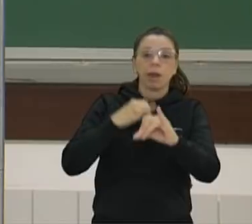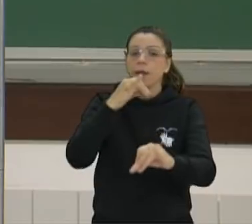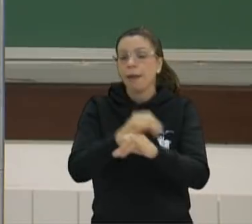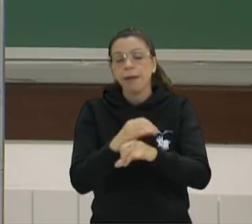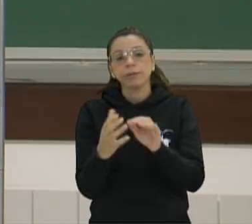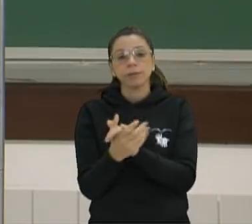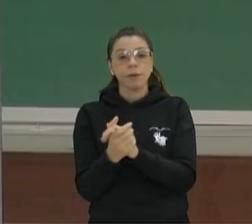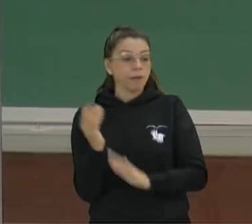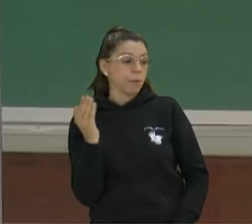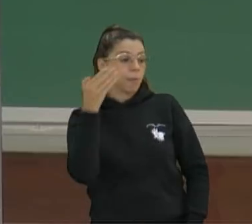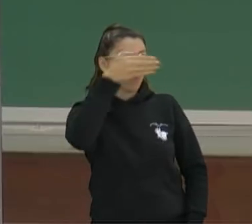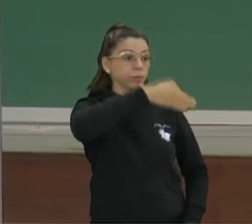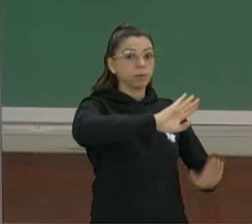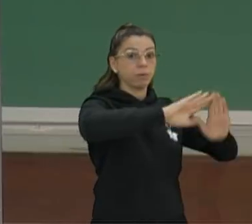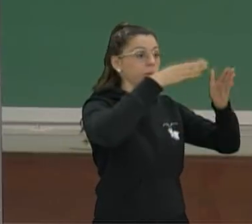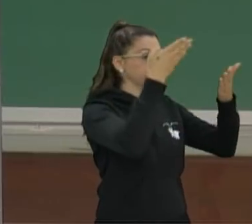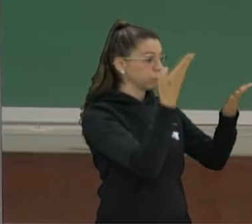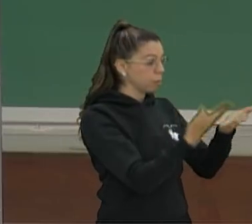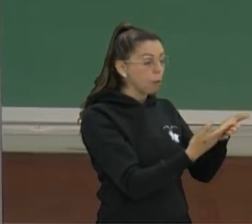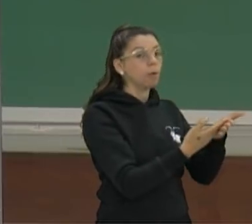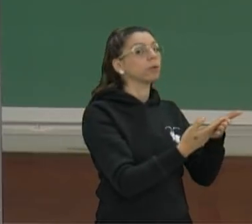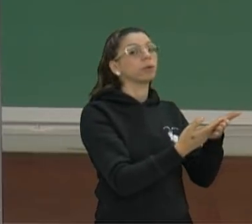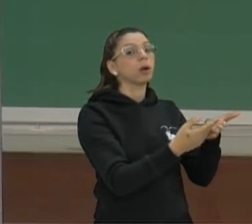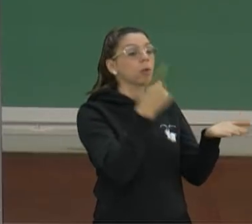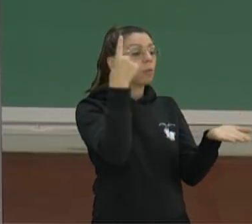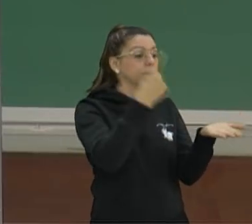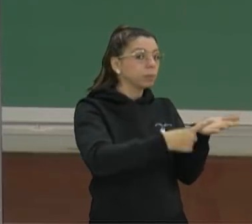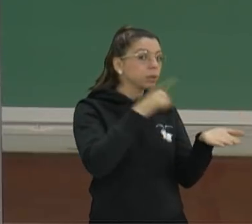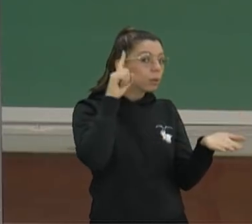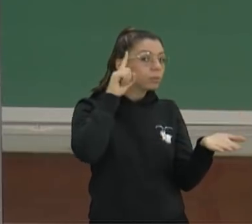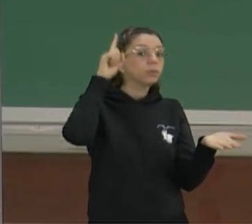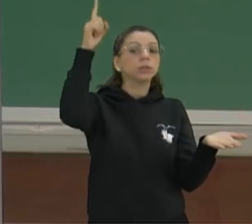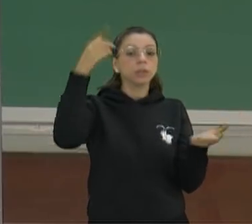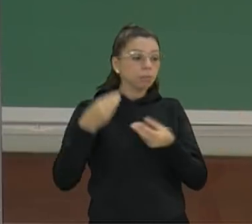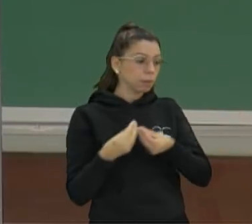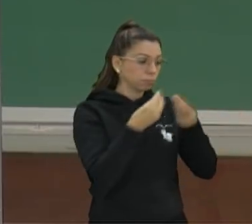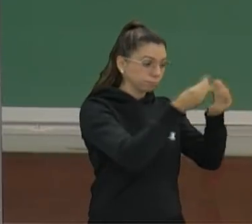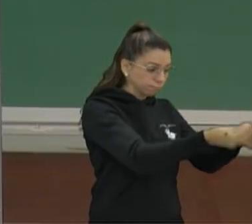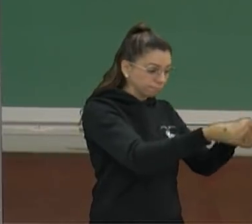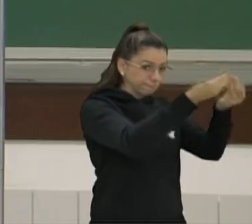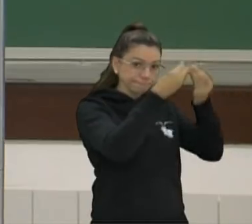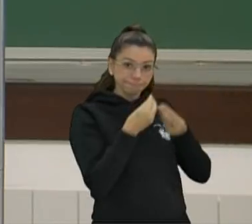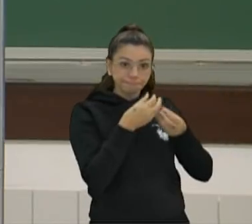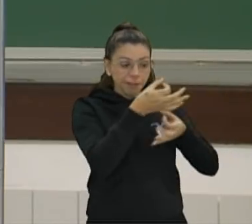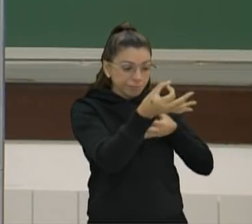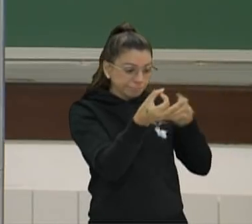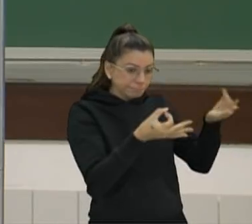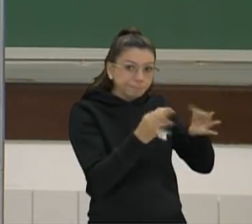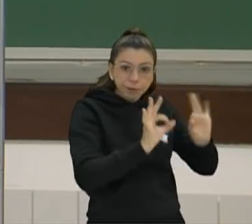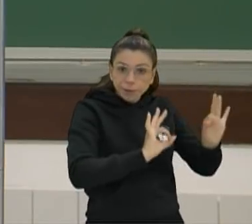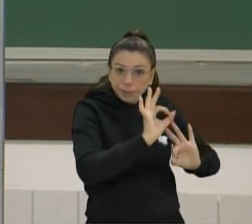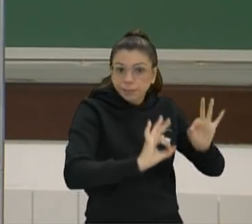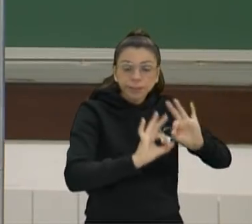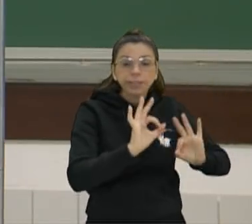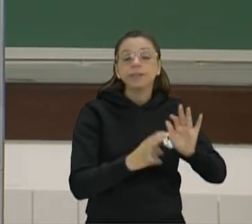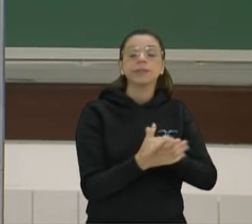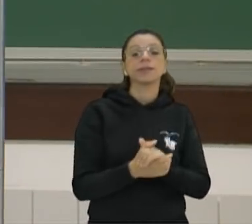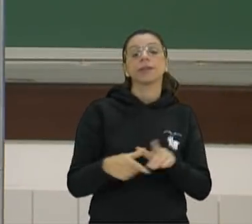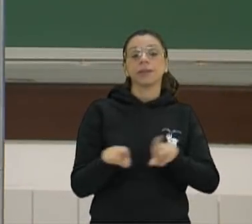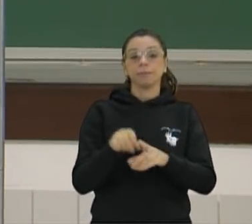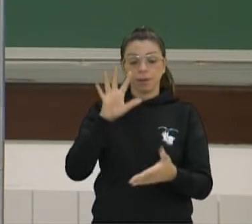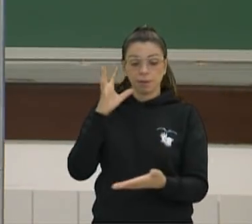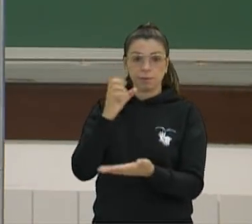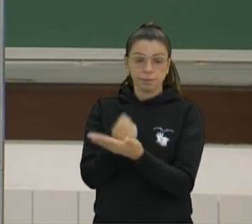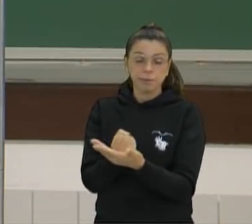direitinho na sua escola quando que é o dia de retirar o kit das trilhas, o dia de levar de volta. Deixa tudo em ordem, tudo bem feitinho. Mantenha suas anotações em